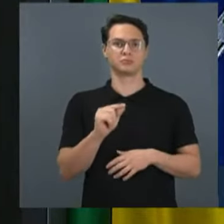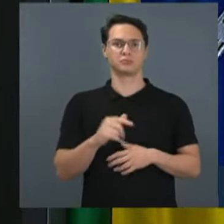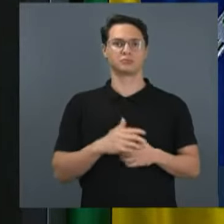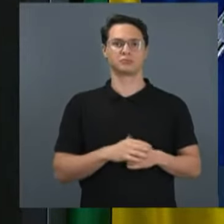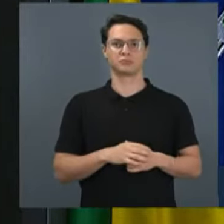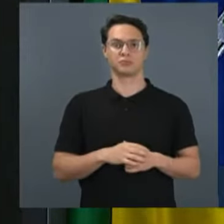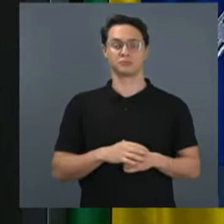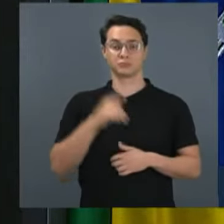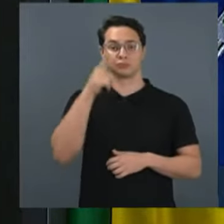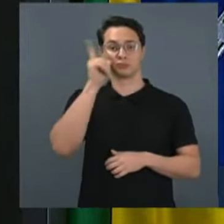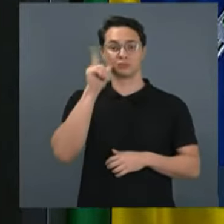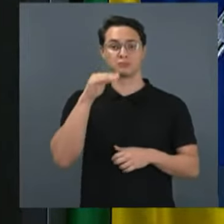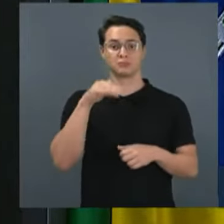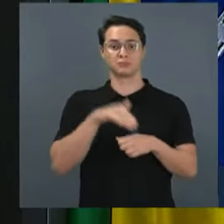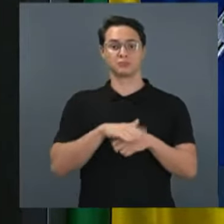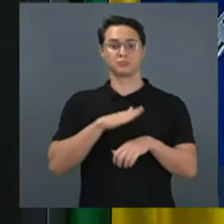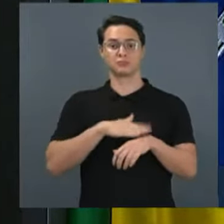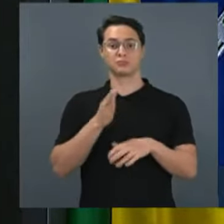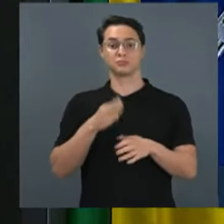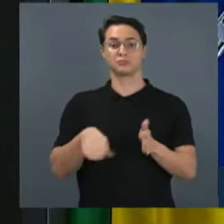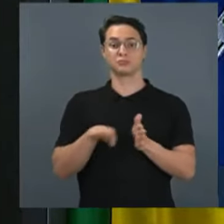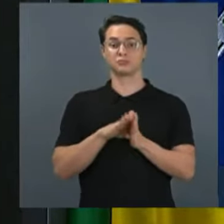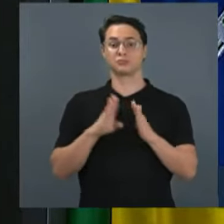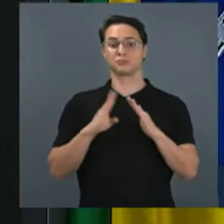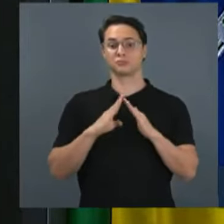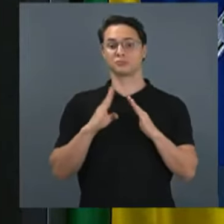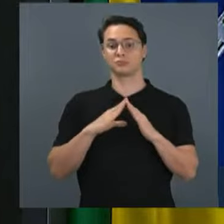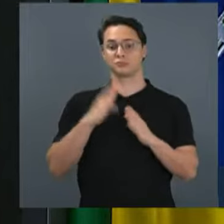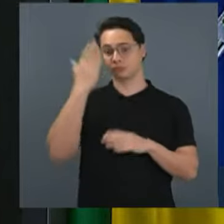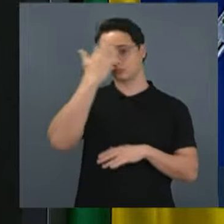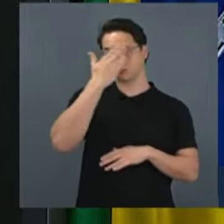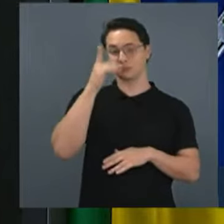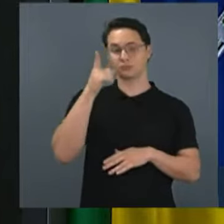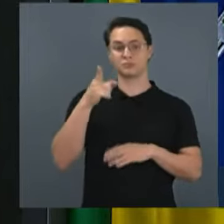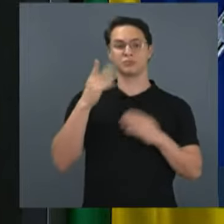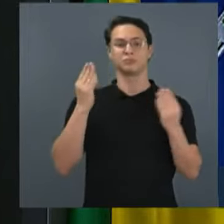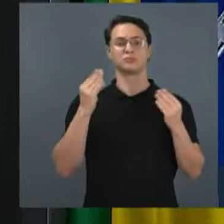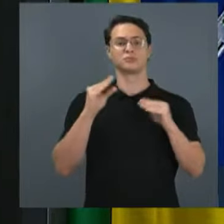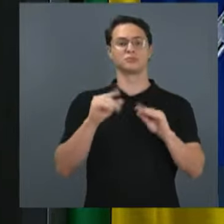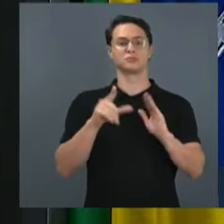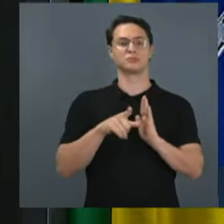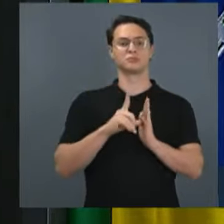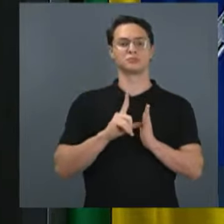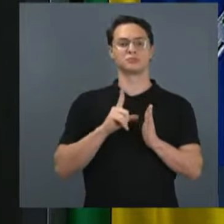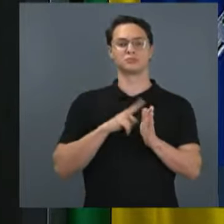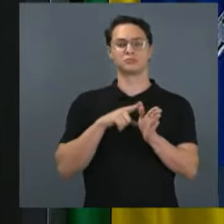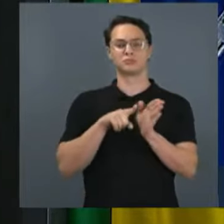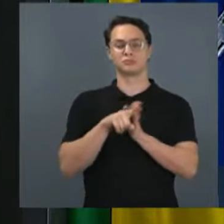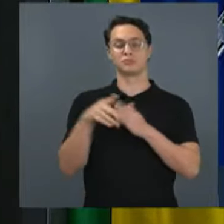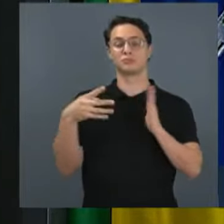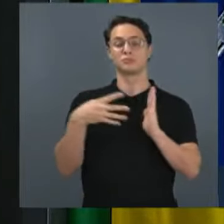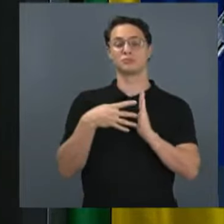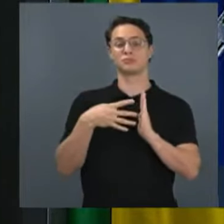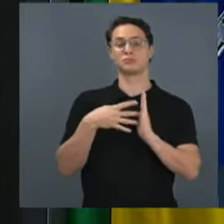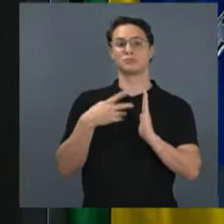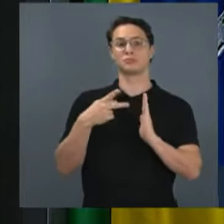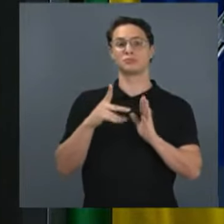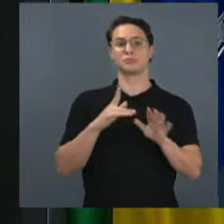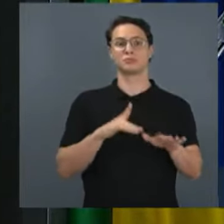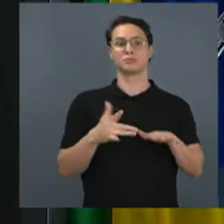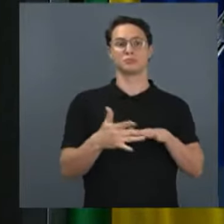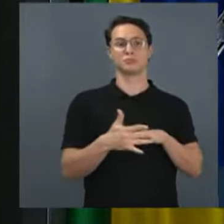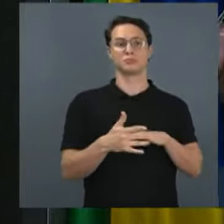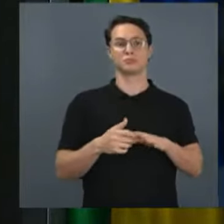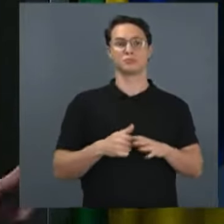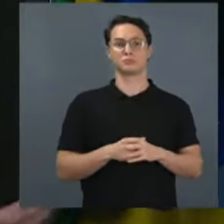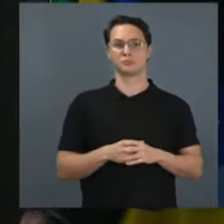que ontem à noite, quando eu cheguei em casa, eu não tinha visto que o senhor tinha postado cedo uma enquete nas suas redes sociais,